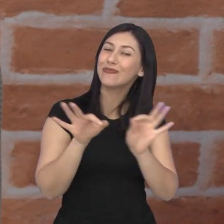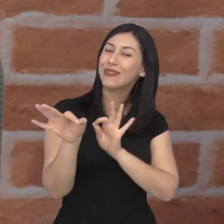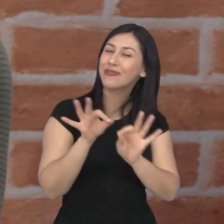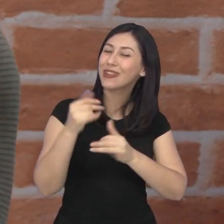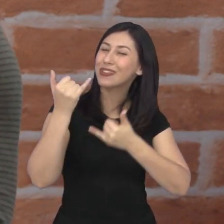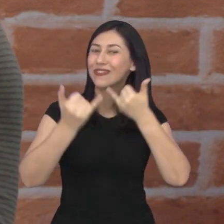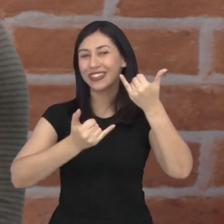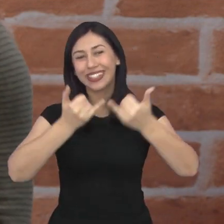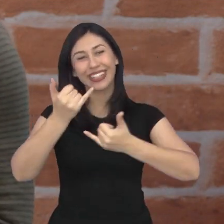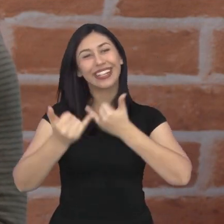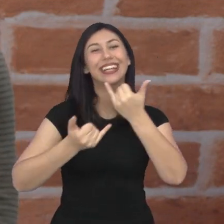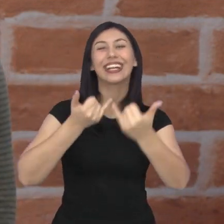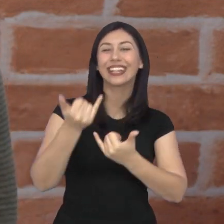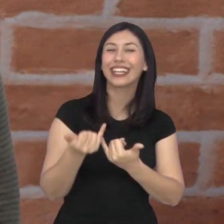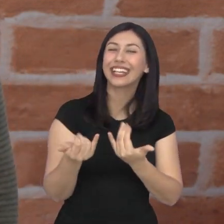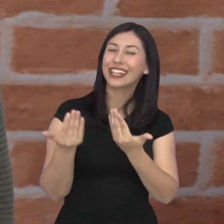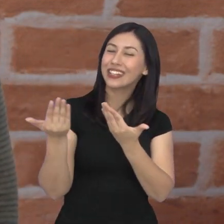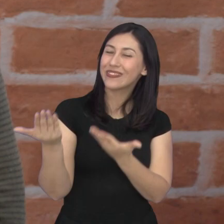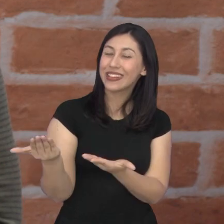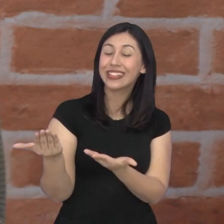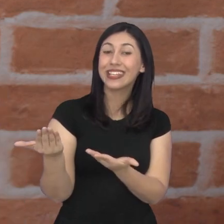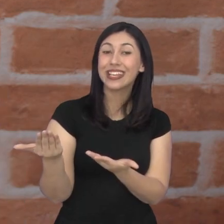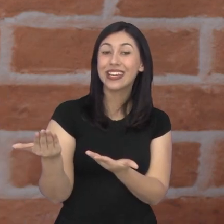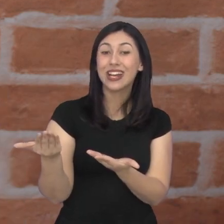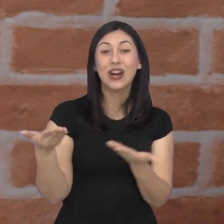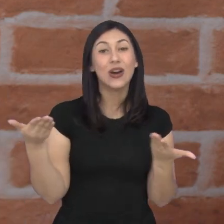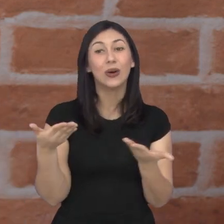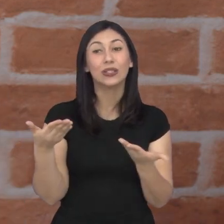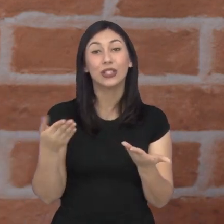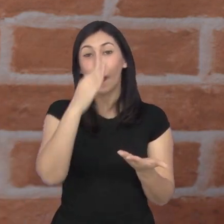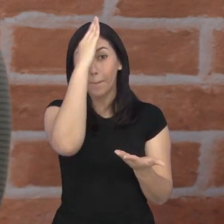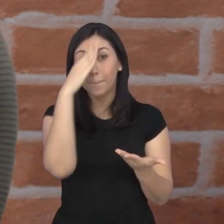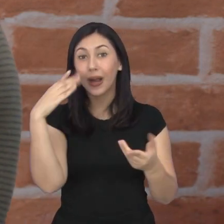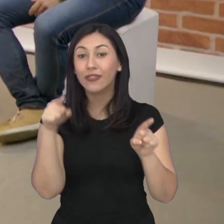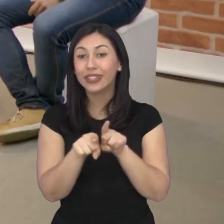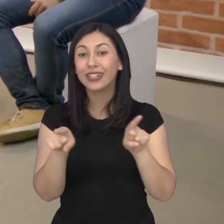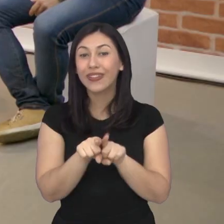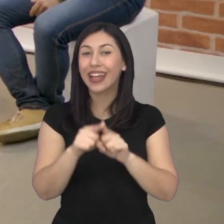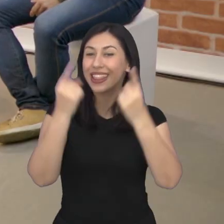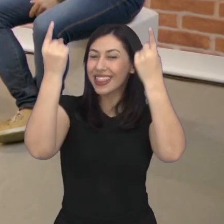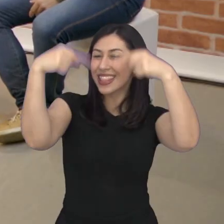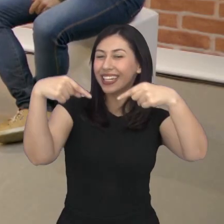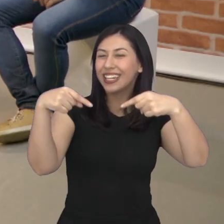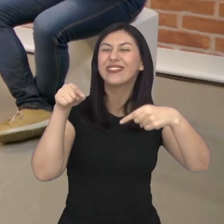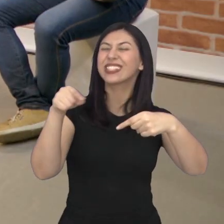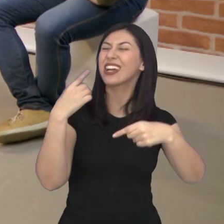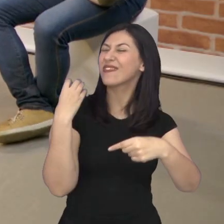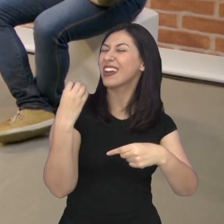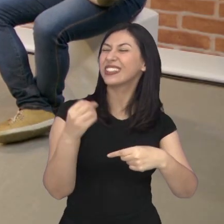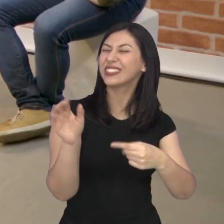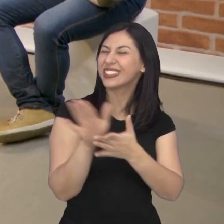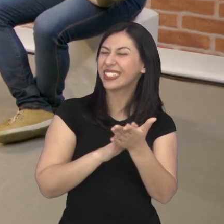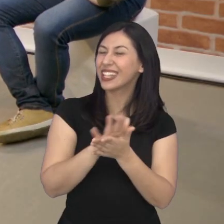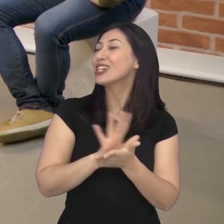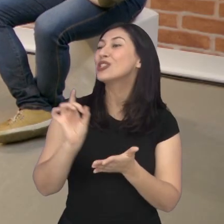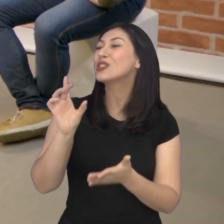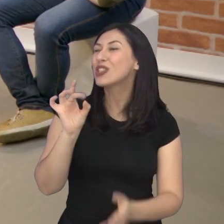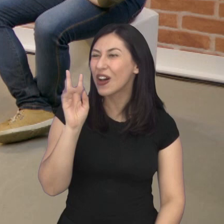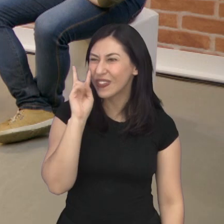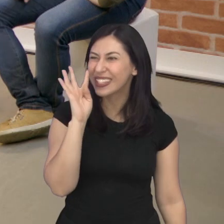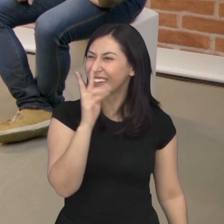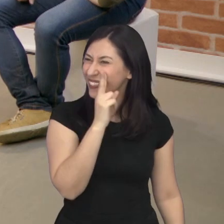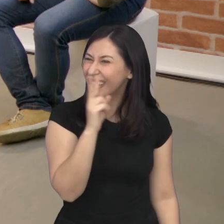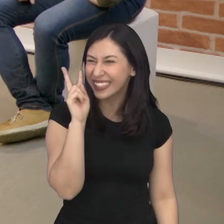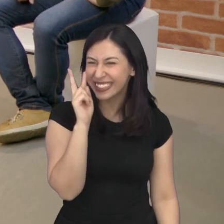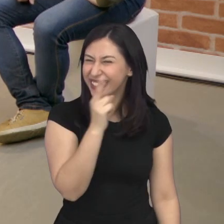preparou um jogo para fazer com o Pedro. E o nosso jogo de hoje você vai jogar também. Você não viajou a todos os países, falou que só viajou nos países do